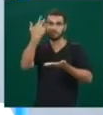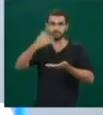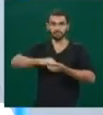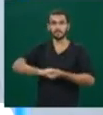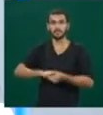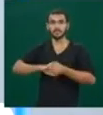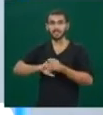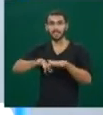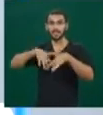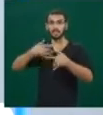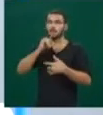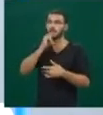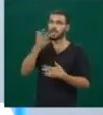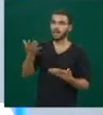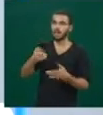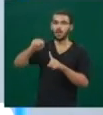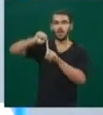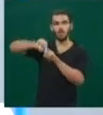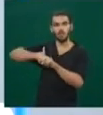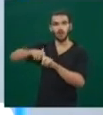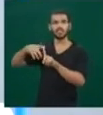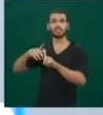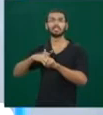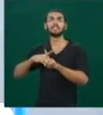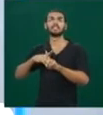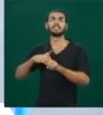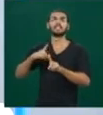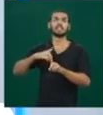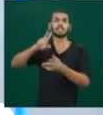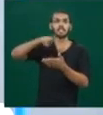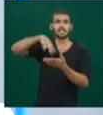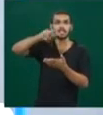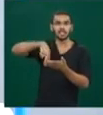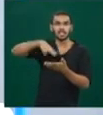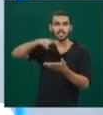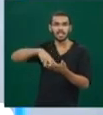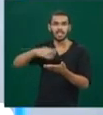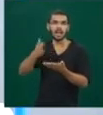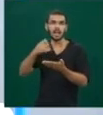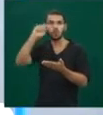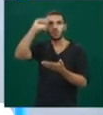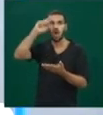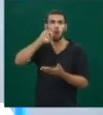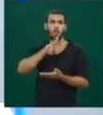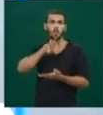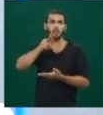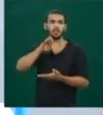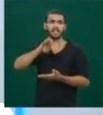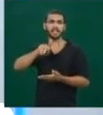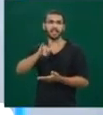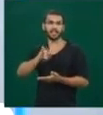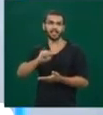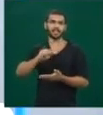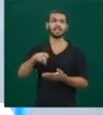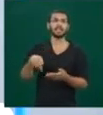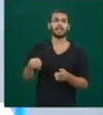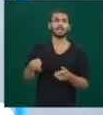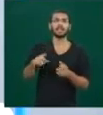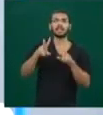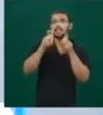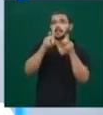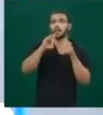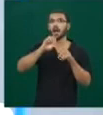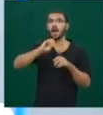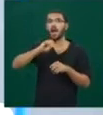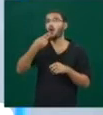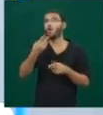aí, esse mês, por exemplo, o encontro desse mês, nós vamos ler o livro da Rupi Kaur, que chama Outros Jeitos de Usar a Boca, um livro de